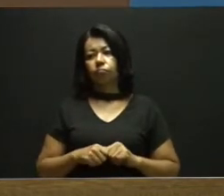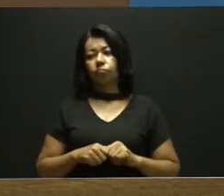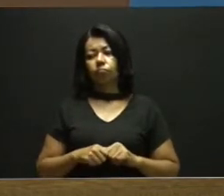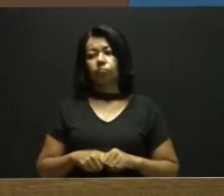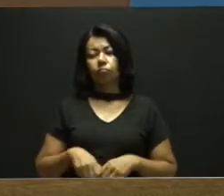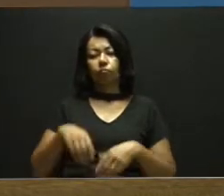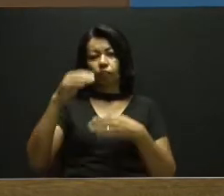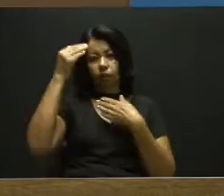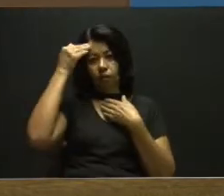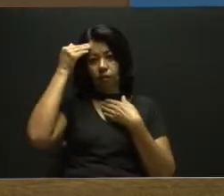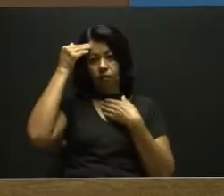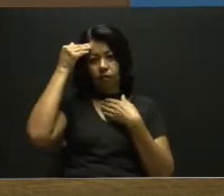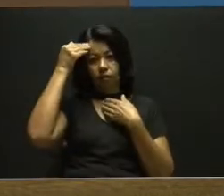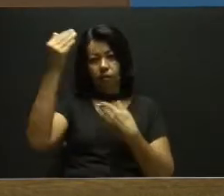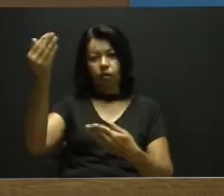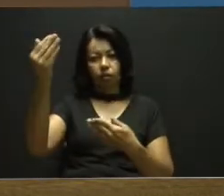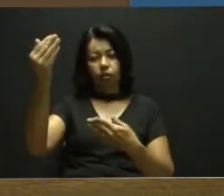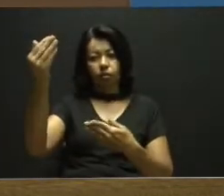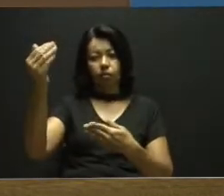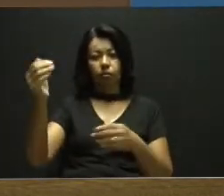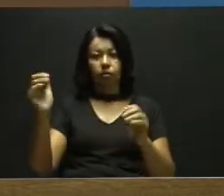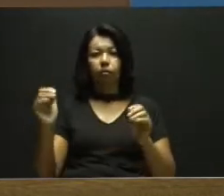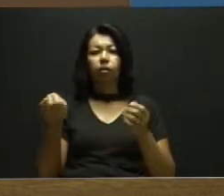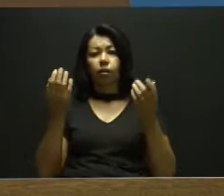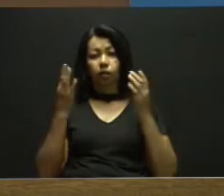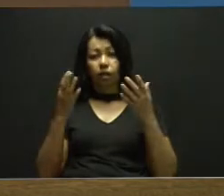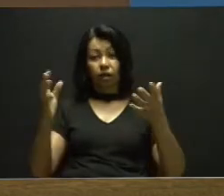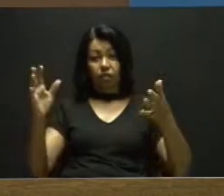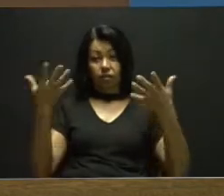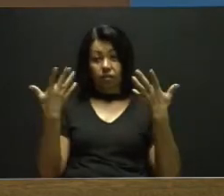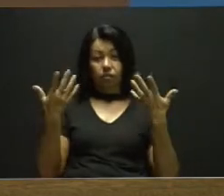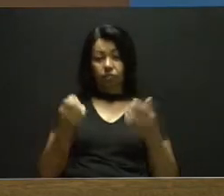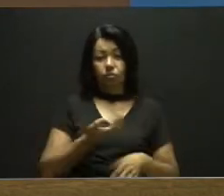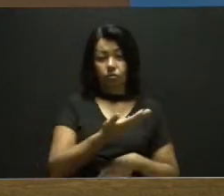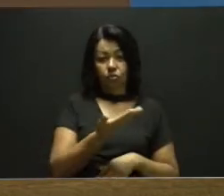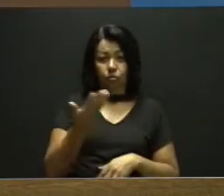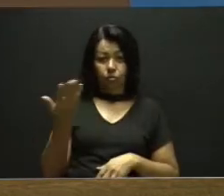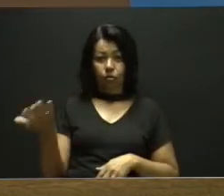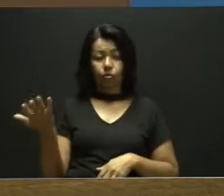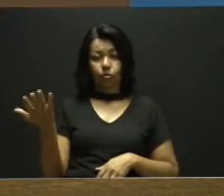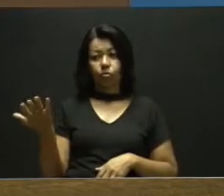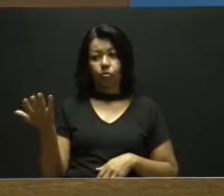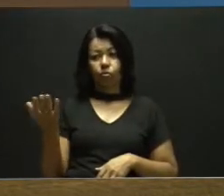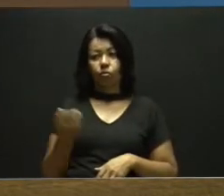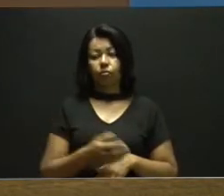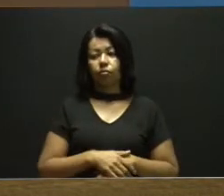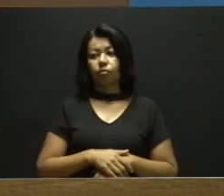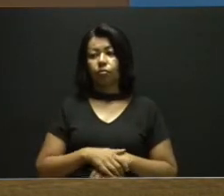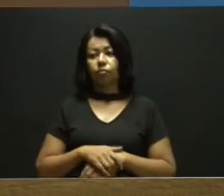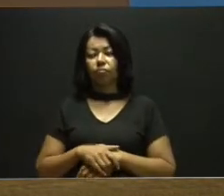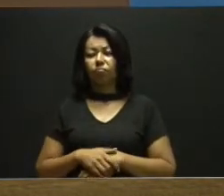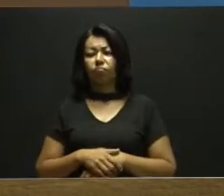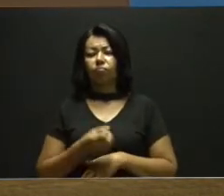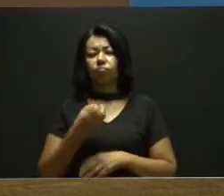agradeço a atenção de todos boa noite